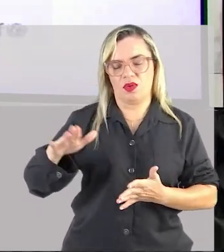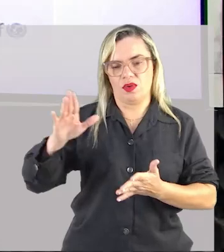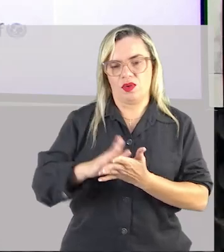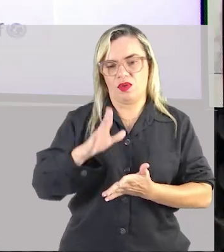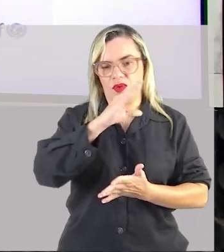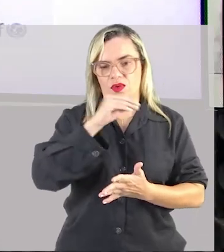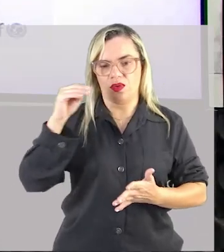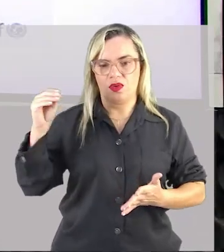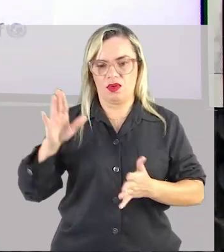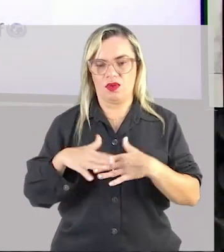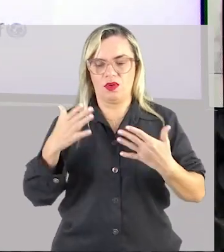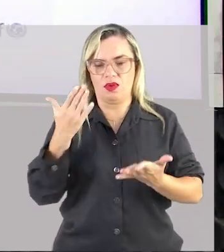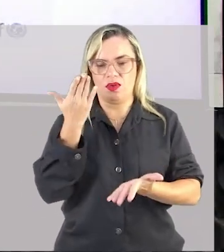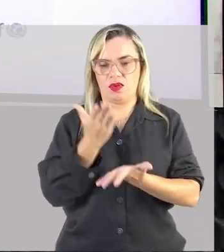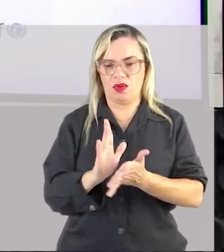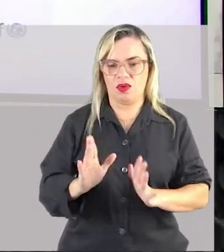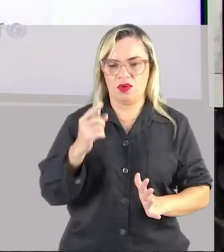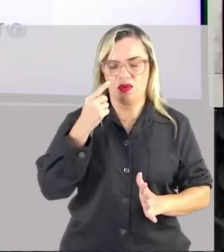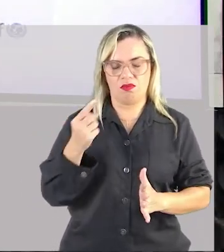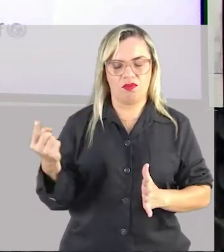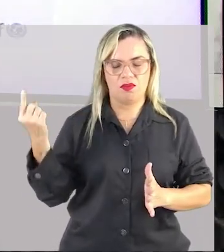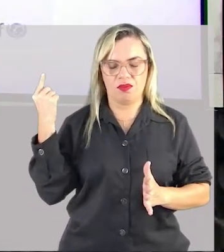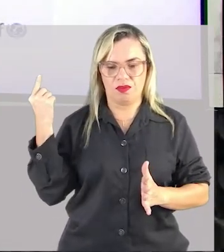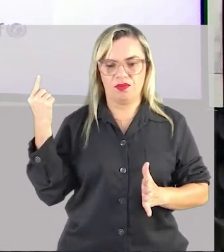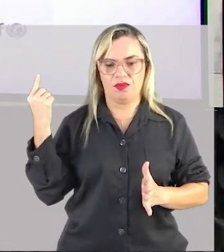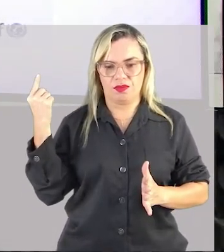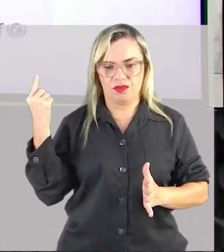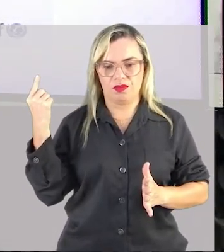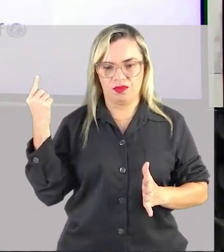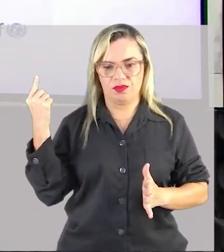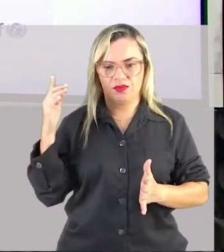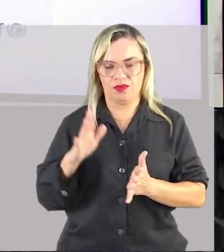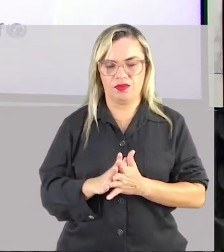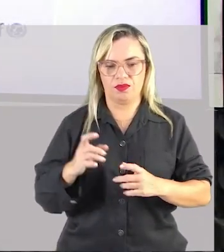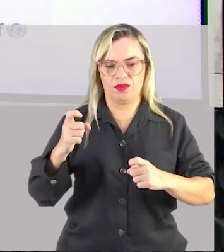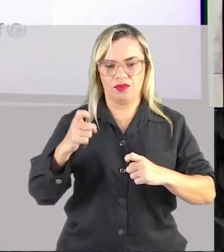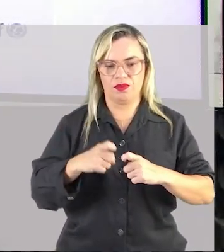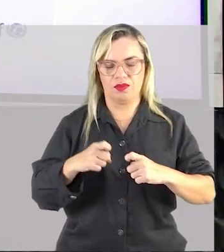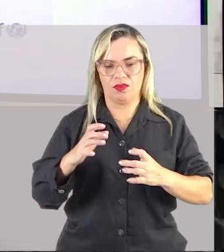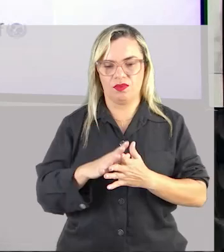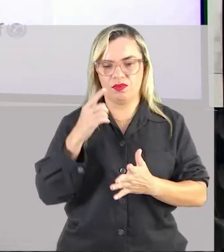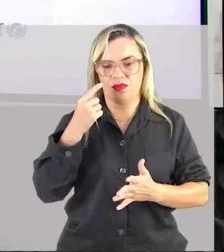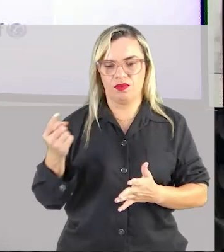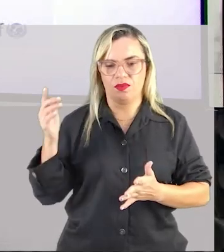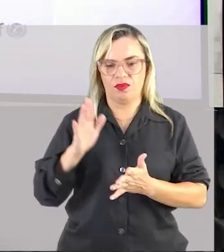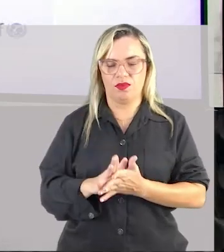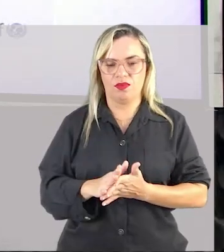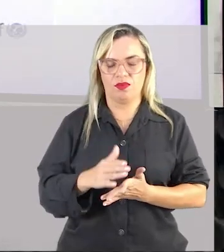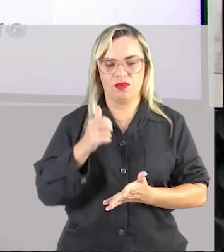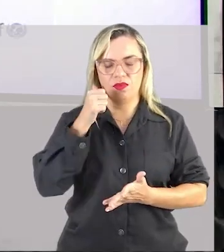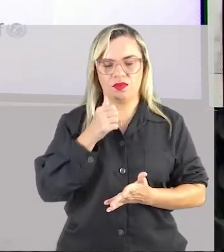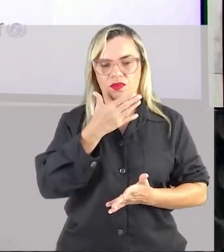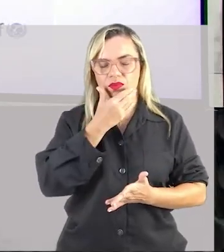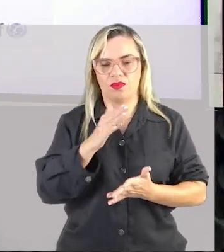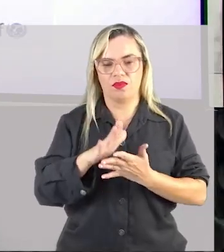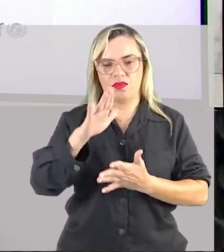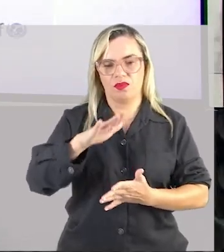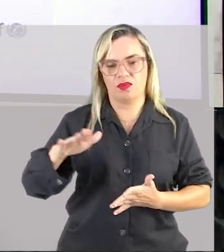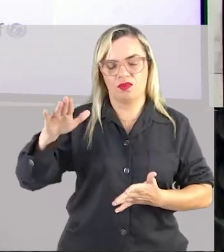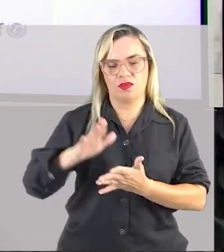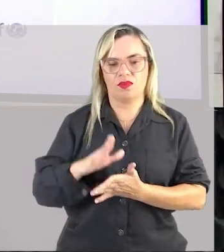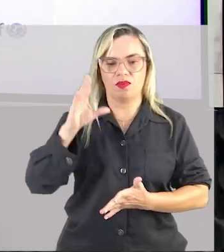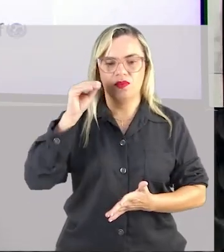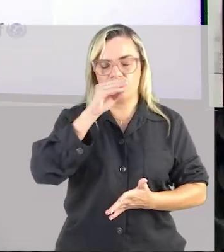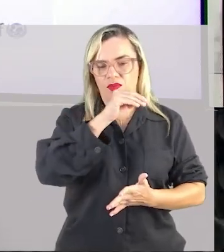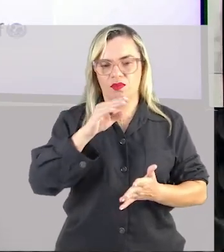adolescentes. Mais uma vez, acabemos com a exploração sexual de meninos, meninas ou de crianças e